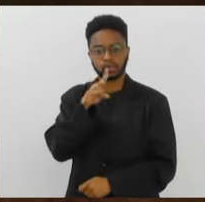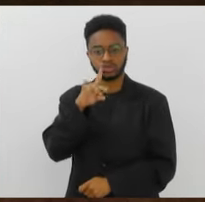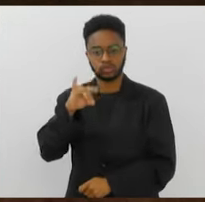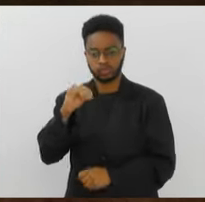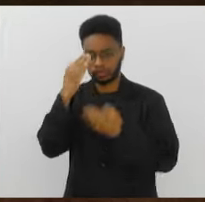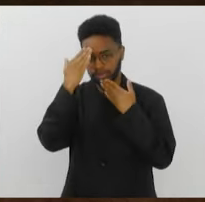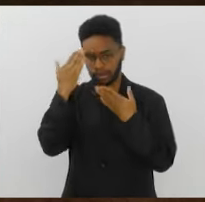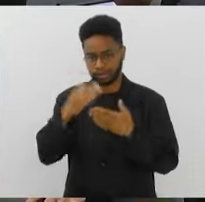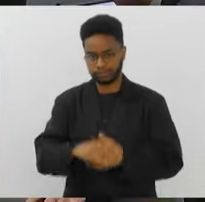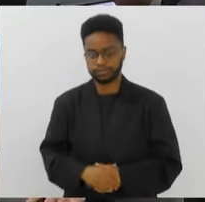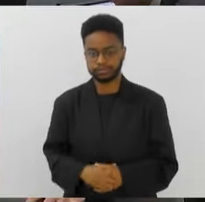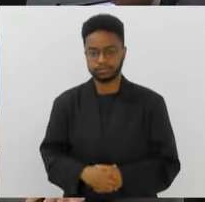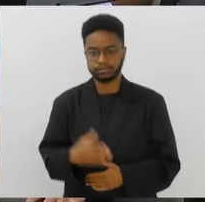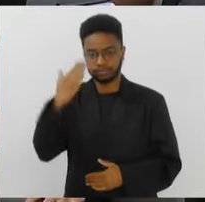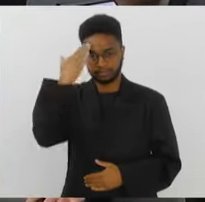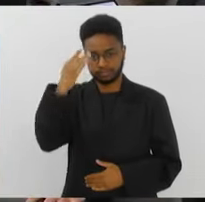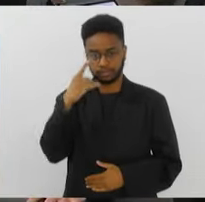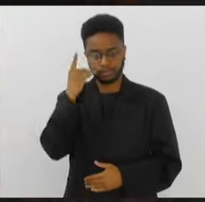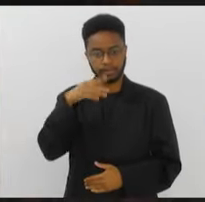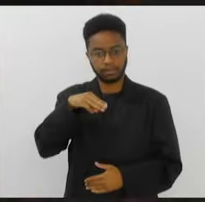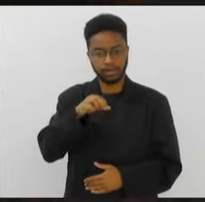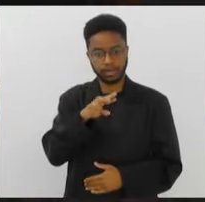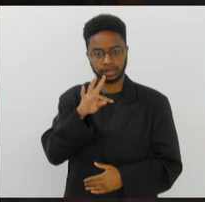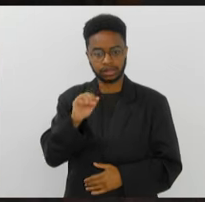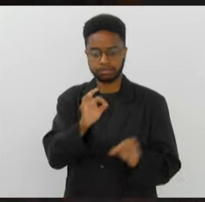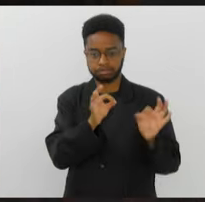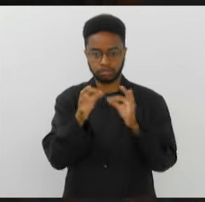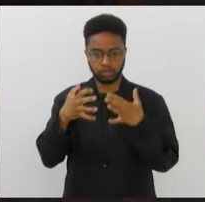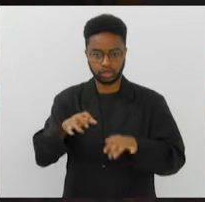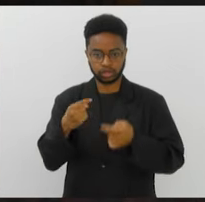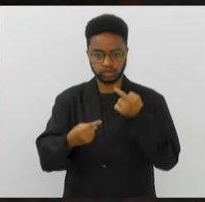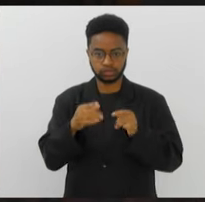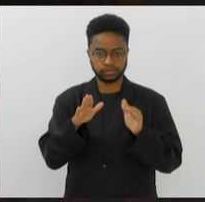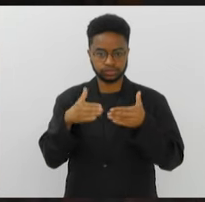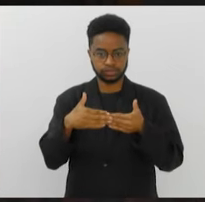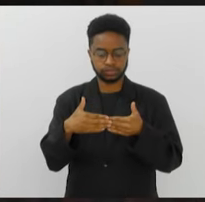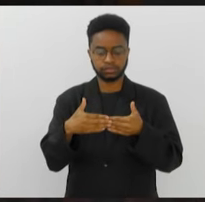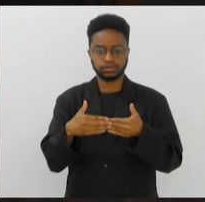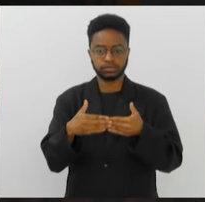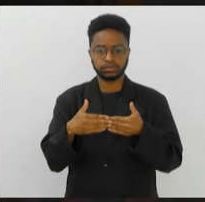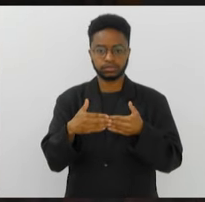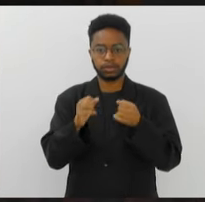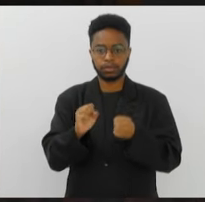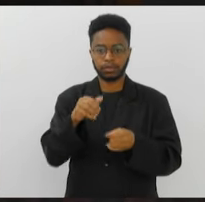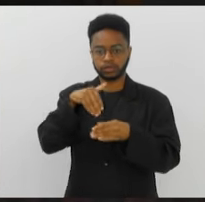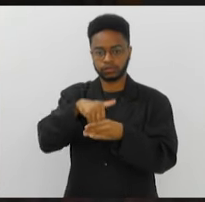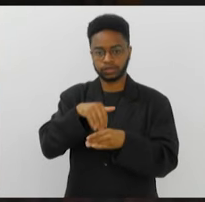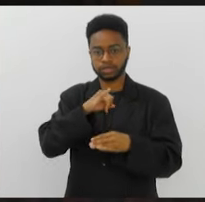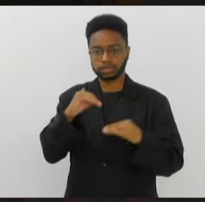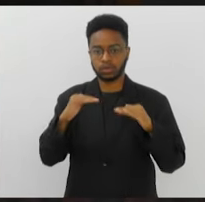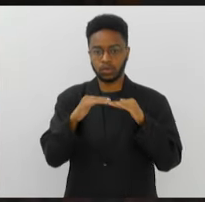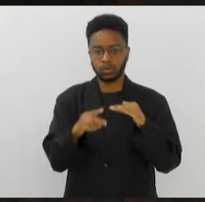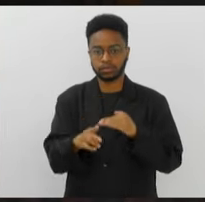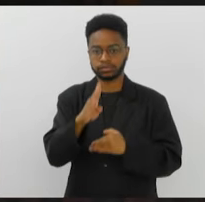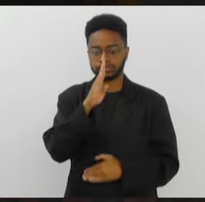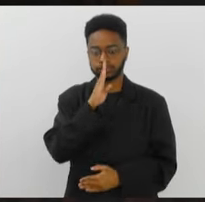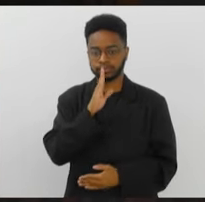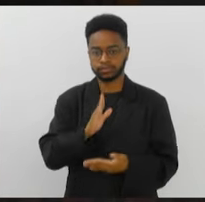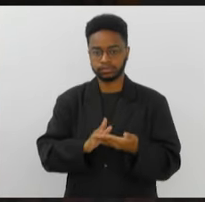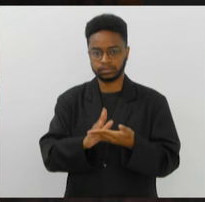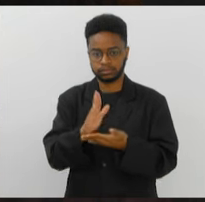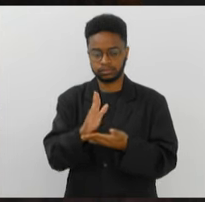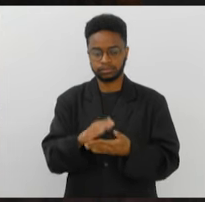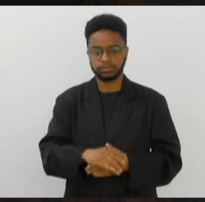Obrigada. Obrigado, deputada Marta Rocha. Não havendo mais quem queira discutir, encerrada a discussão. Em votação, os senhores que aprovam permaneçam como